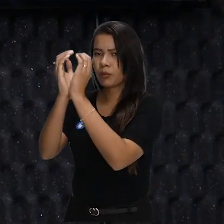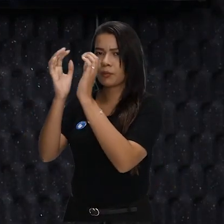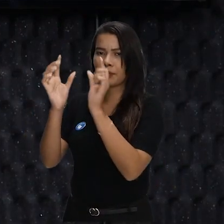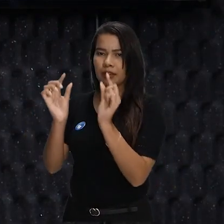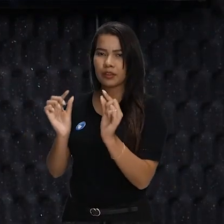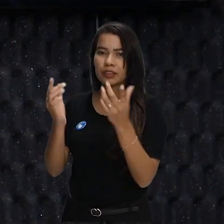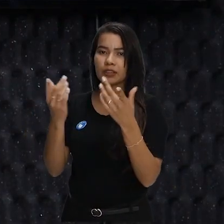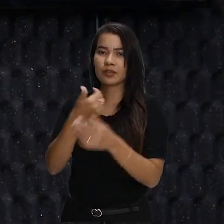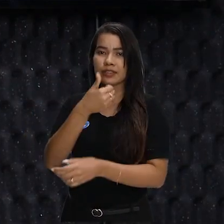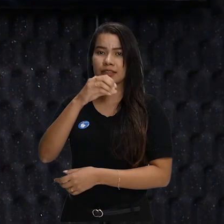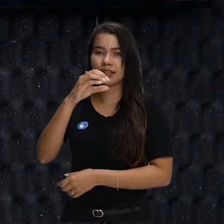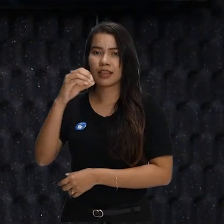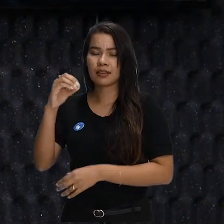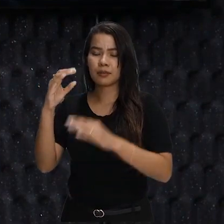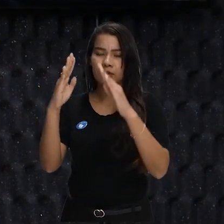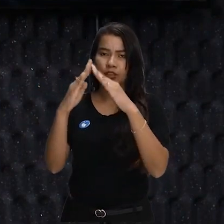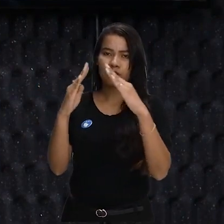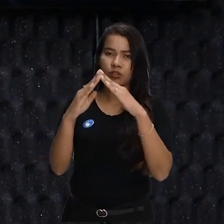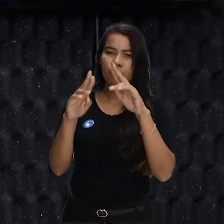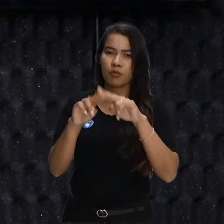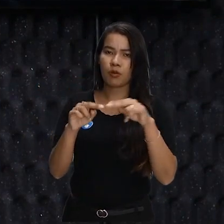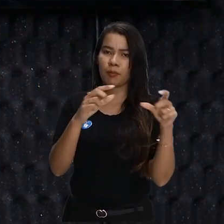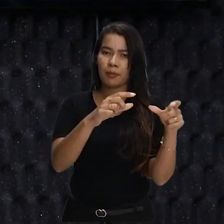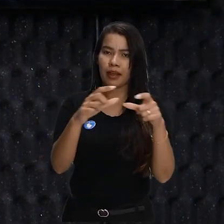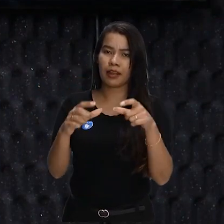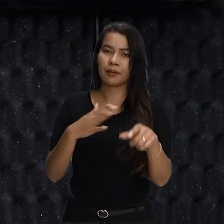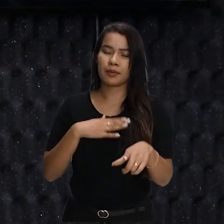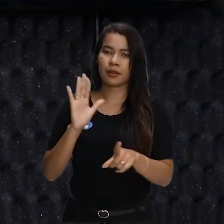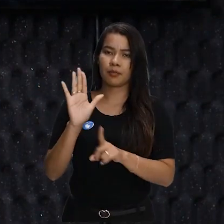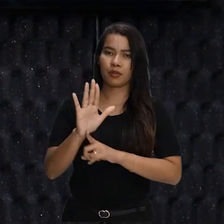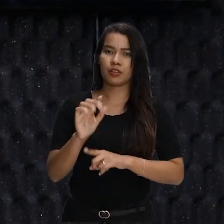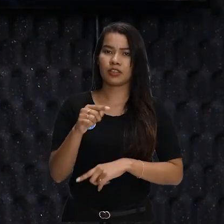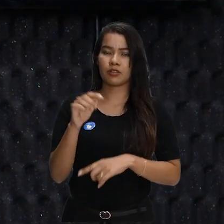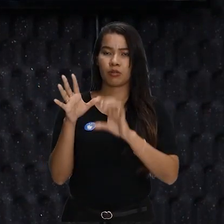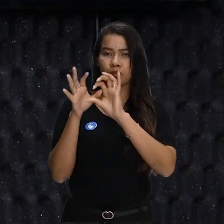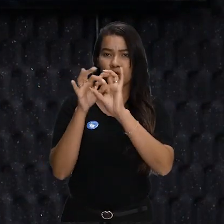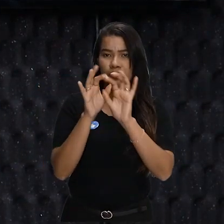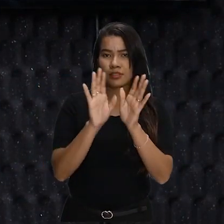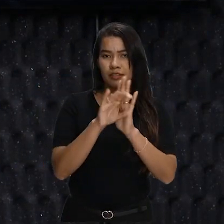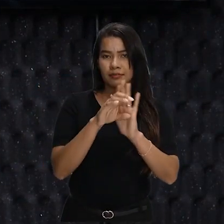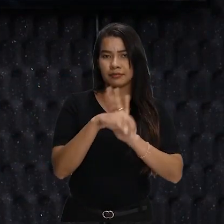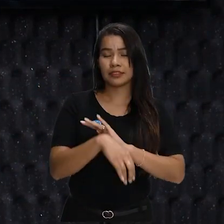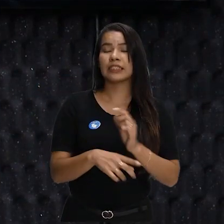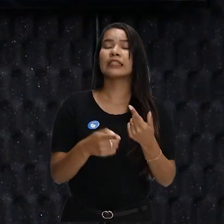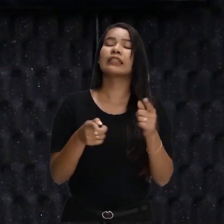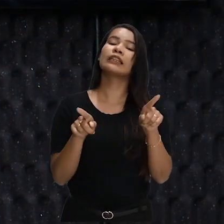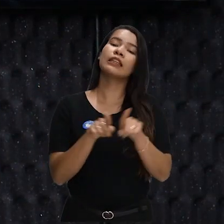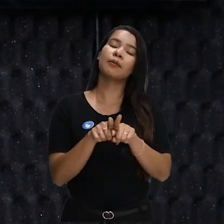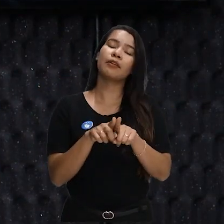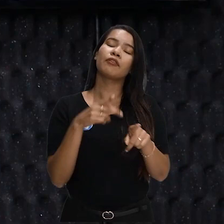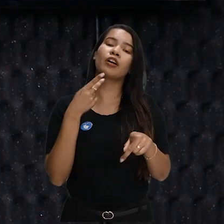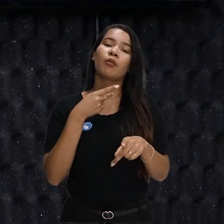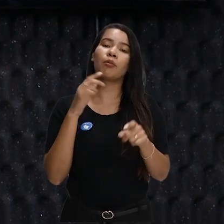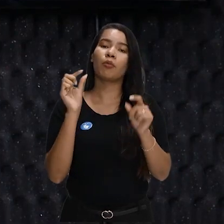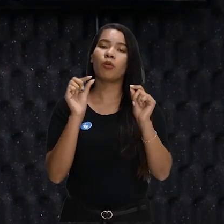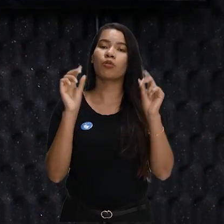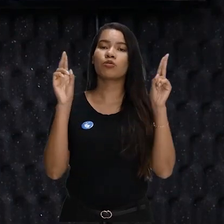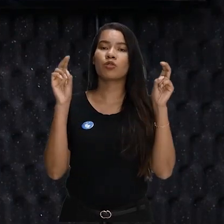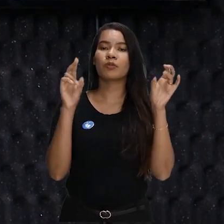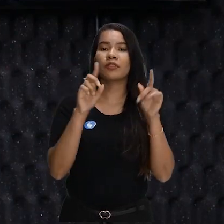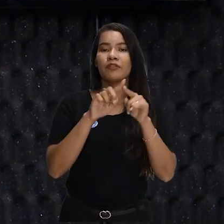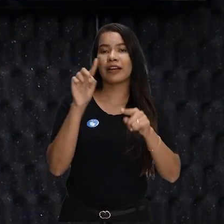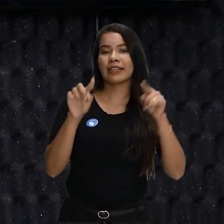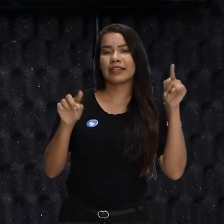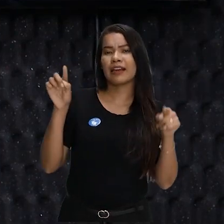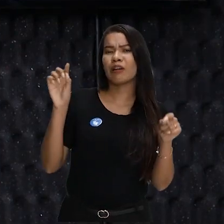a minha amostra. Tá? Então, esse é o conceito. Falamos também de variáveis, né? O que é variável? Olha, quando o